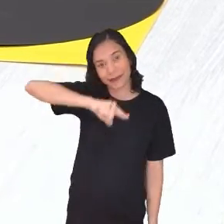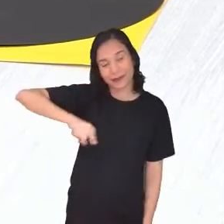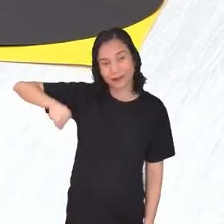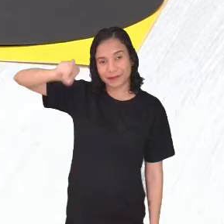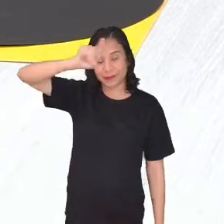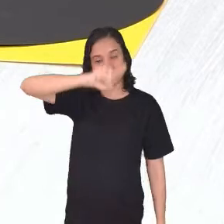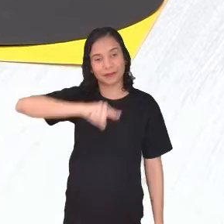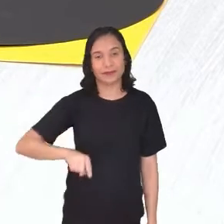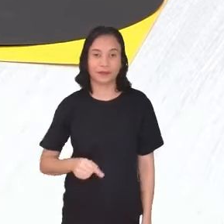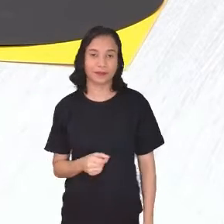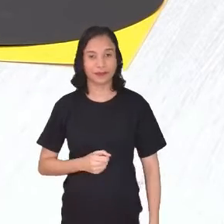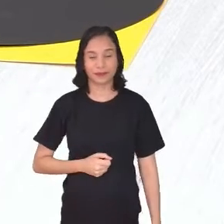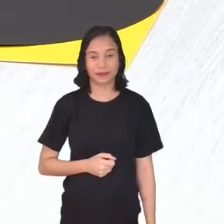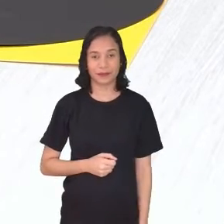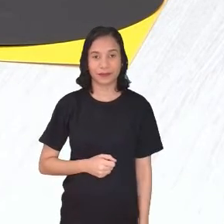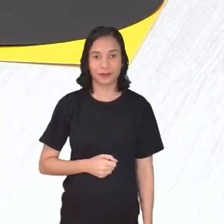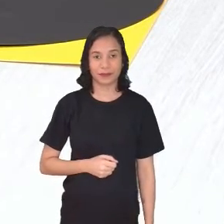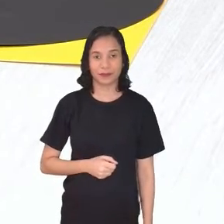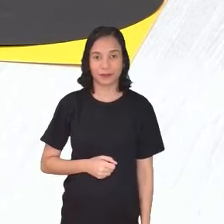certo?